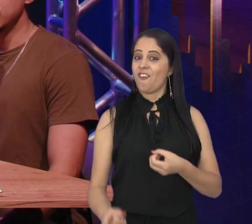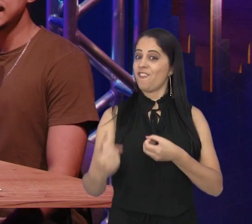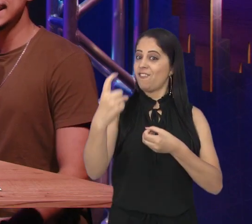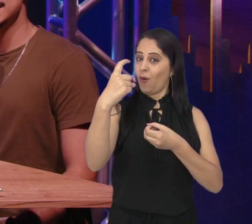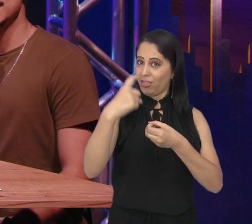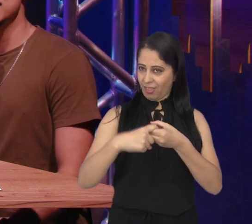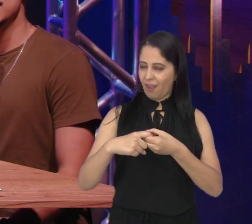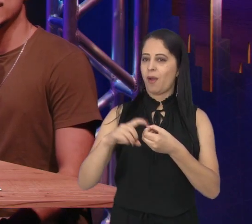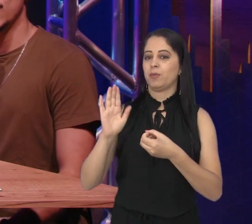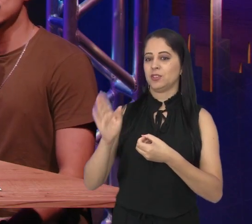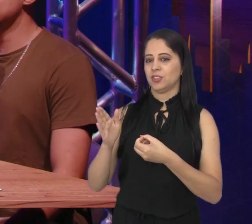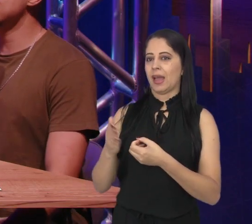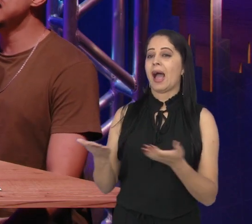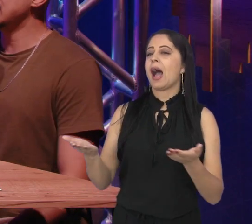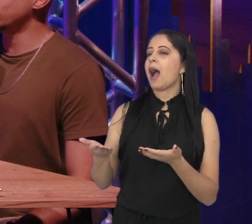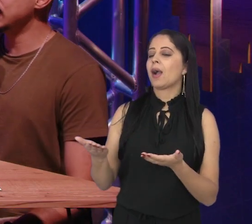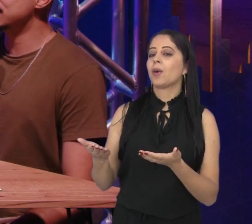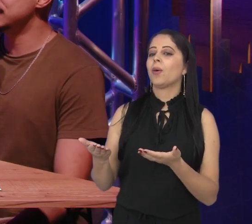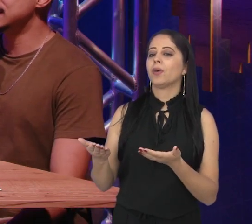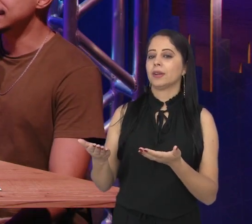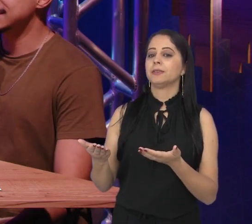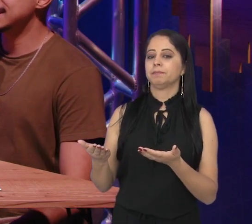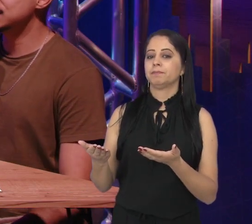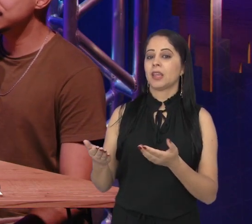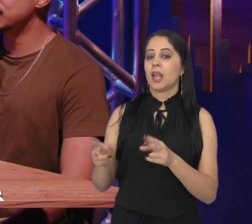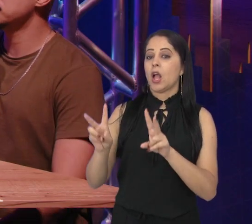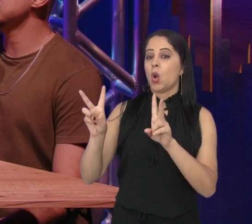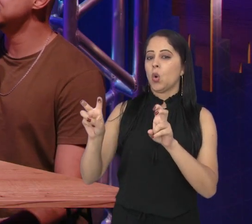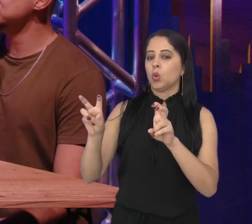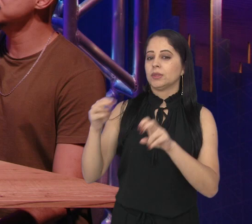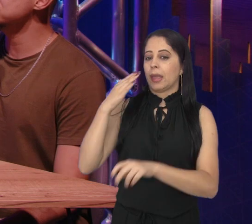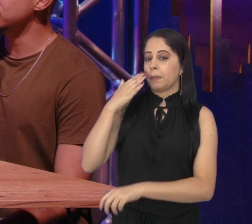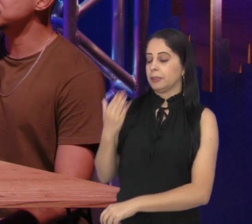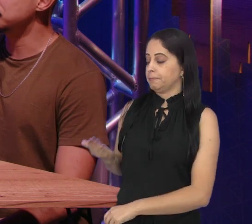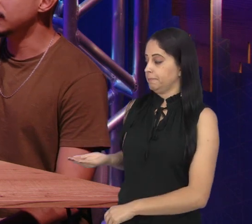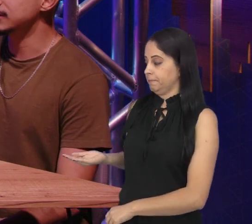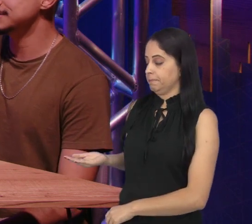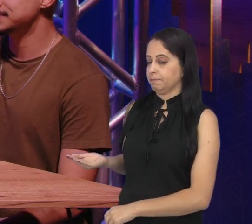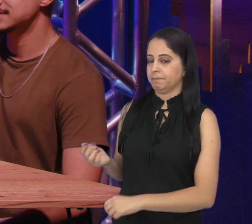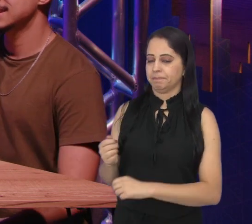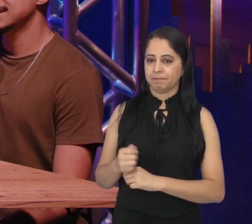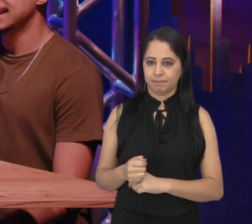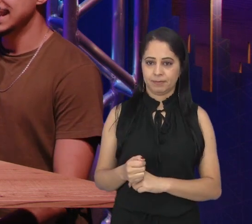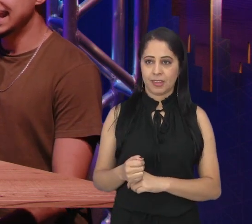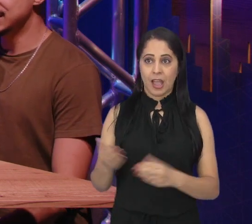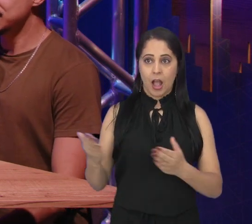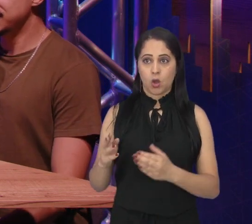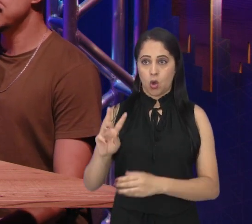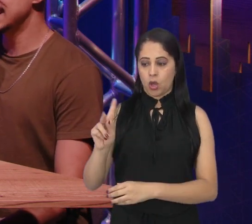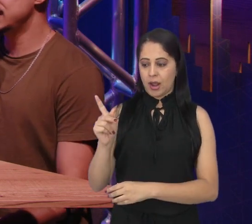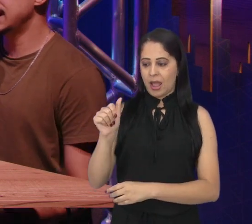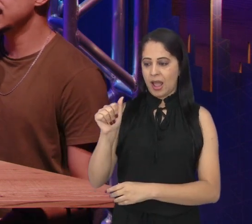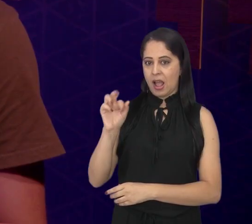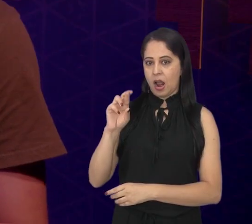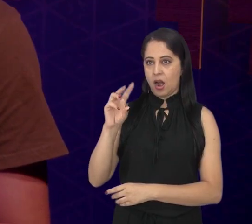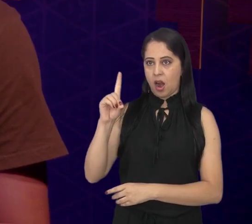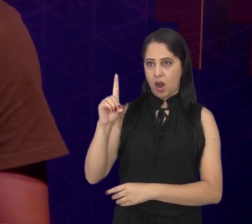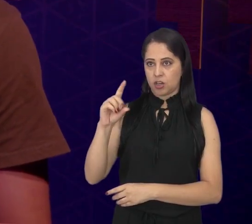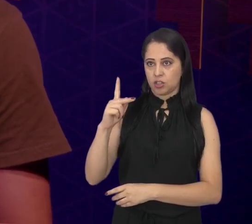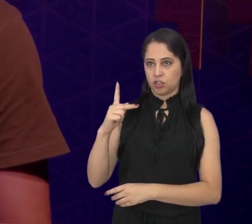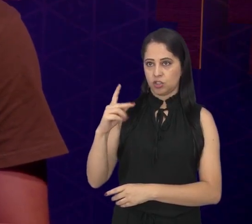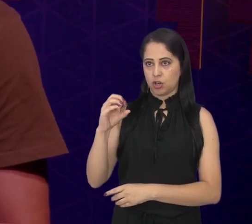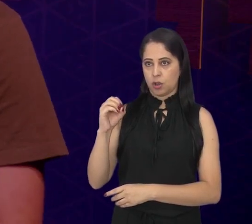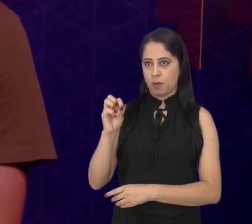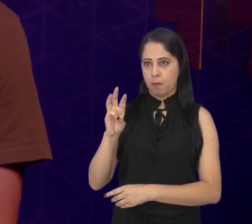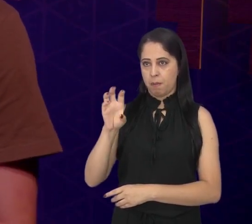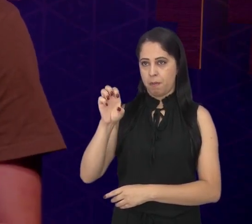É isso aí, estamos de volta. E agora, Vicky, a gente falou bastante de soft power. E a gente vai falar de hard power